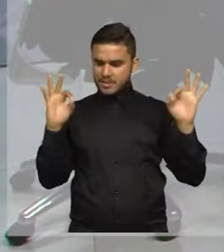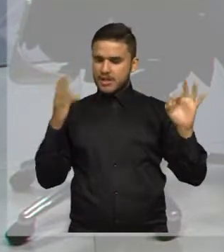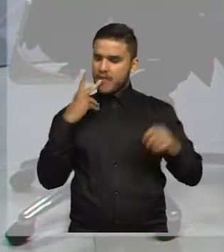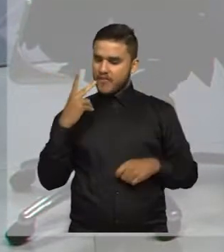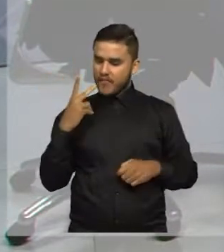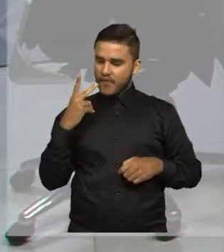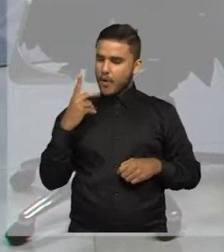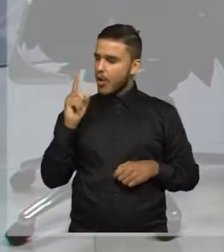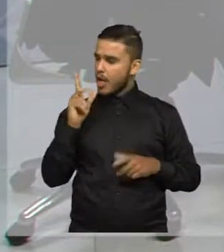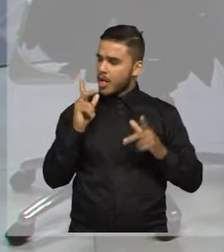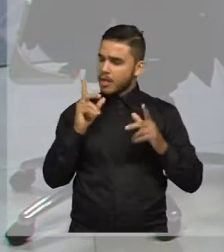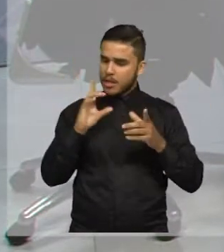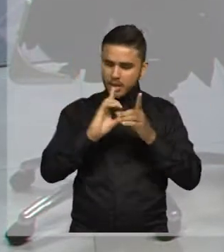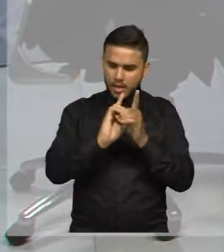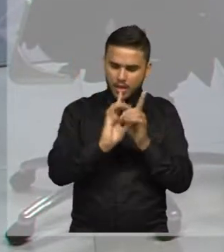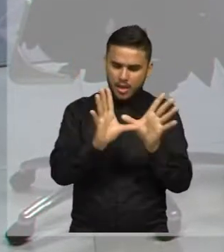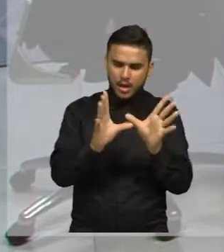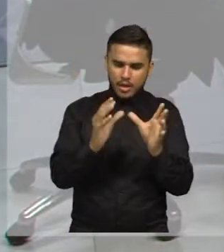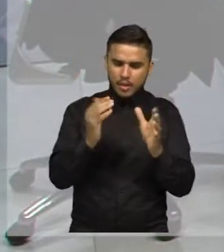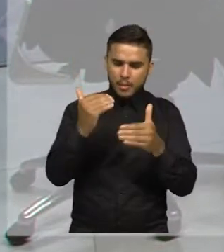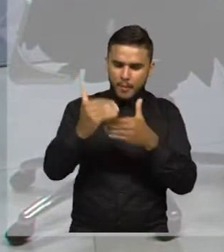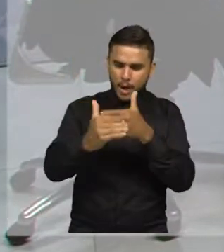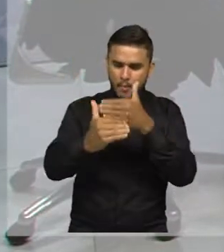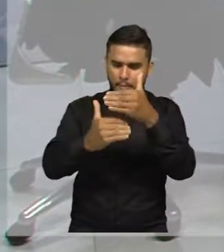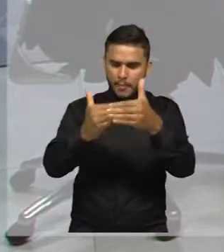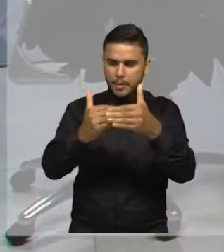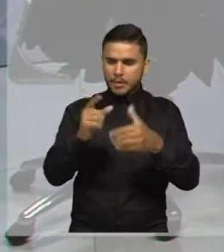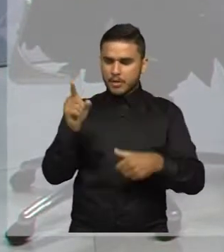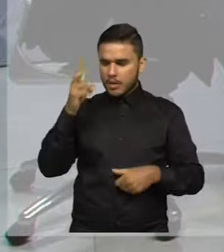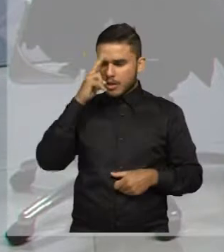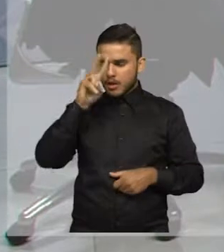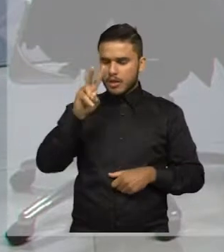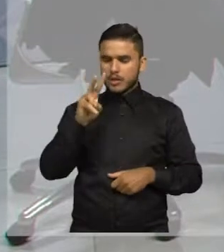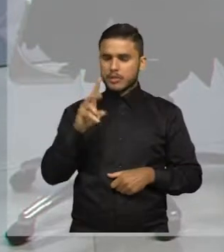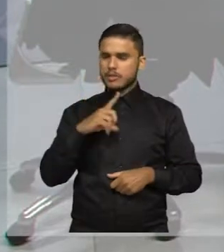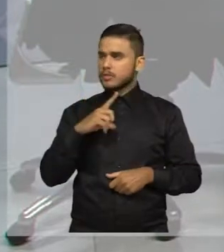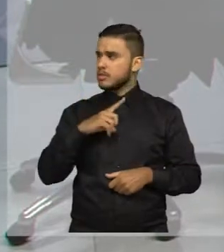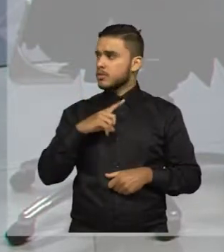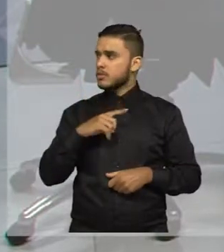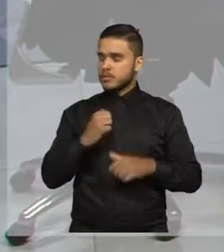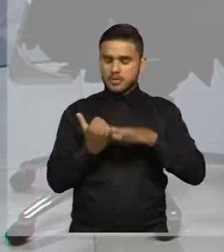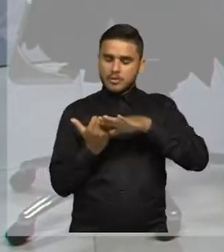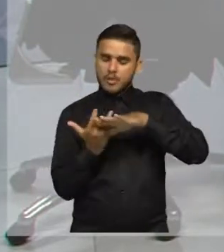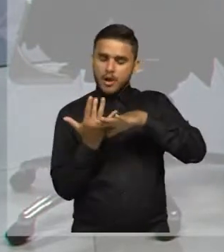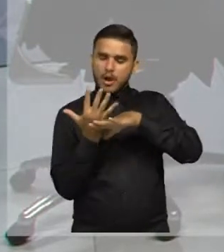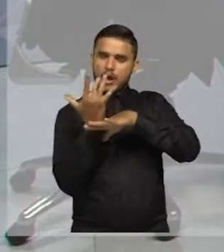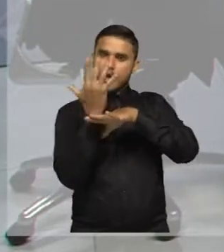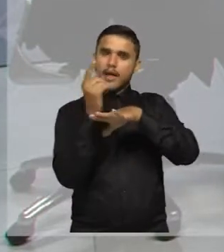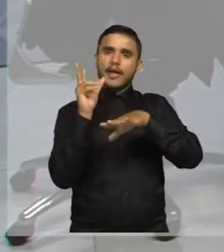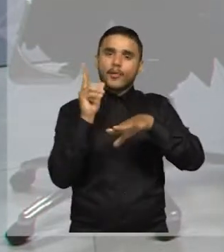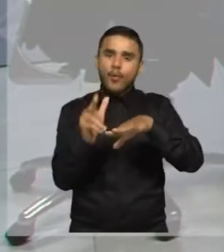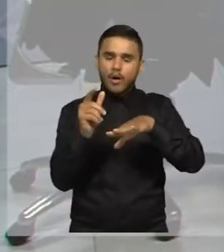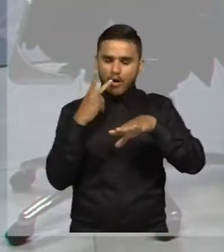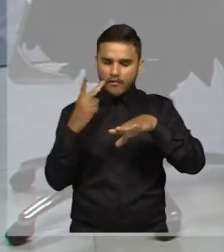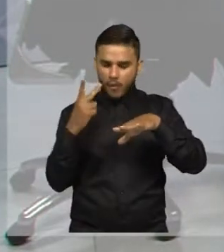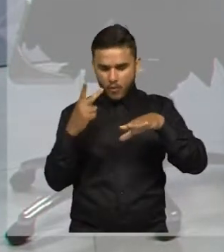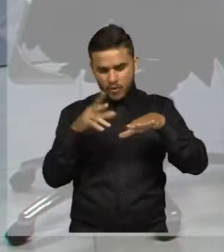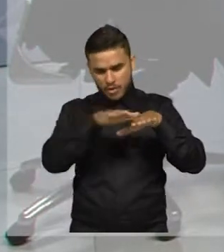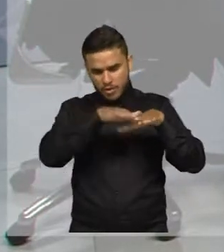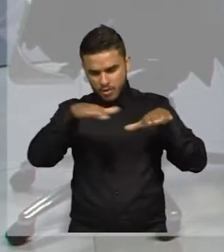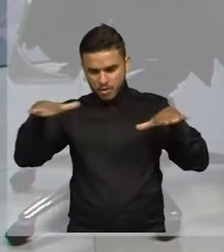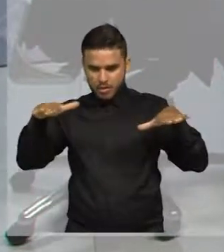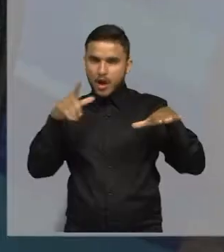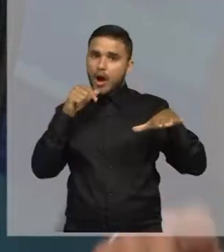Mangabeira. O Roberto que Tancredo Neves usava muito essa frase no período da democratização. Mas eu